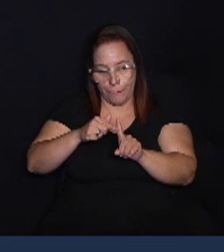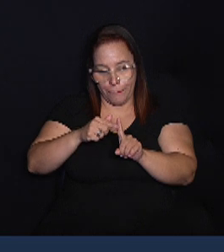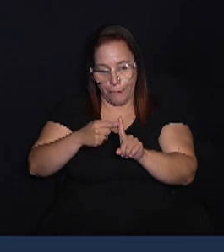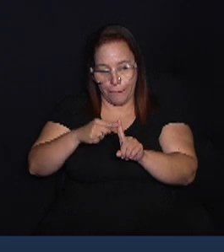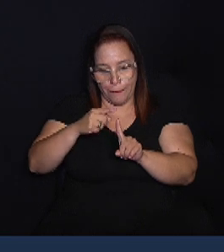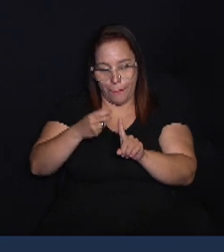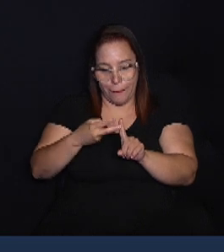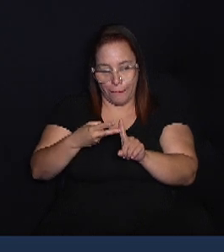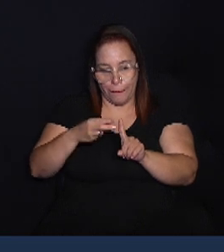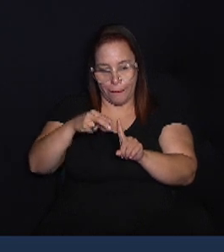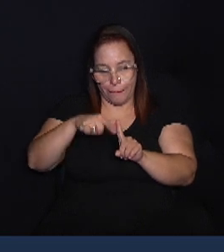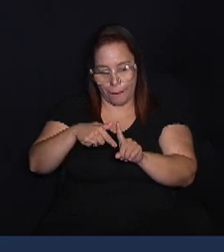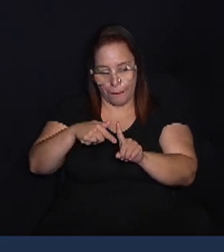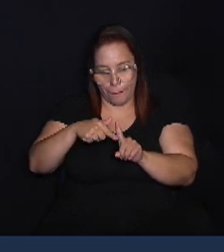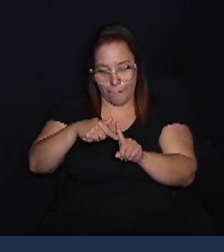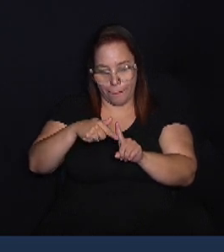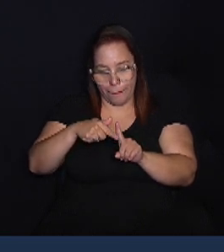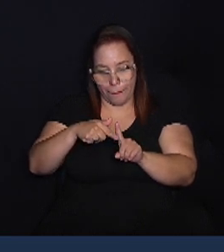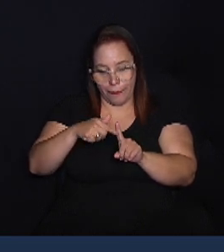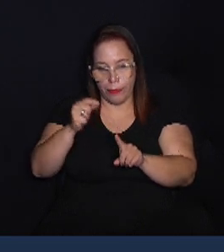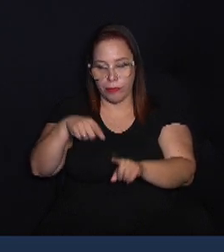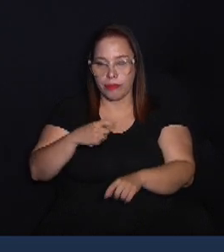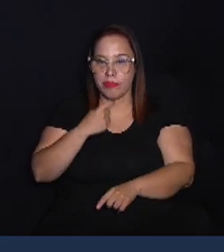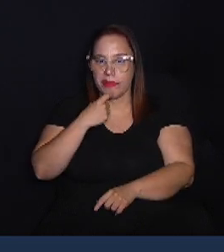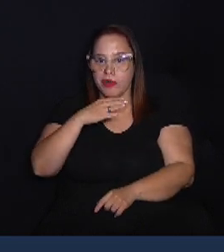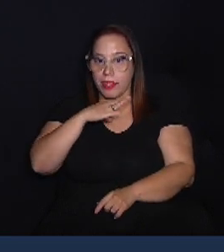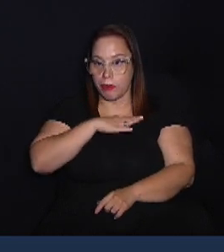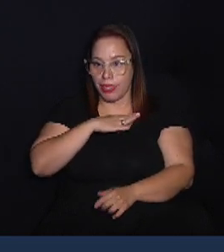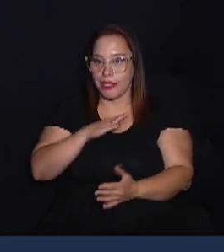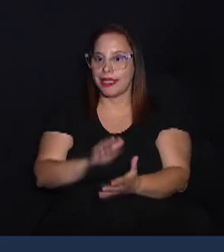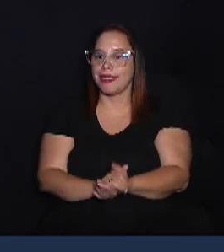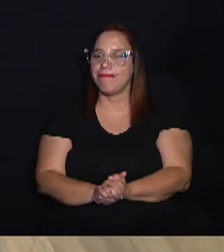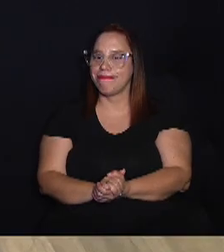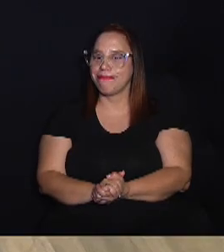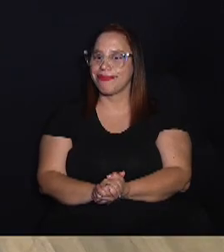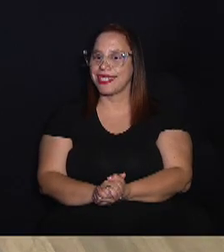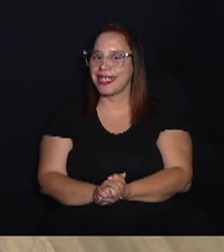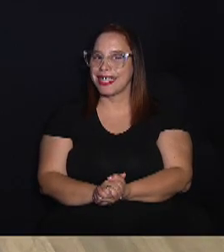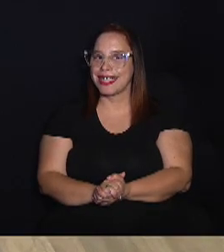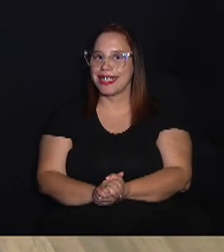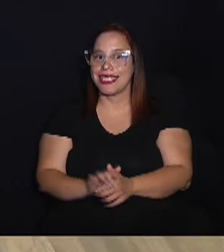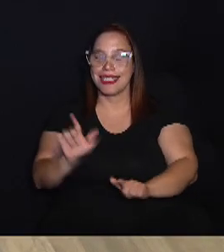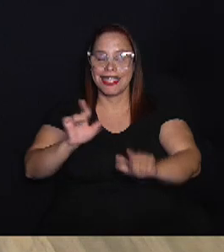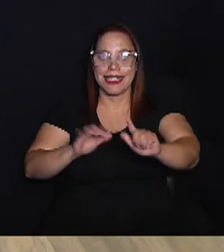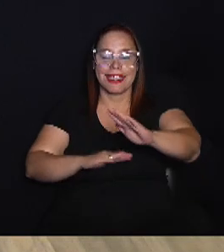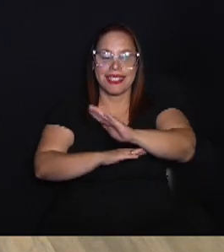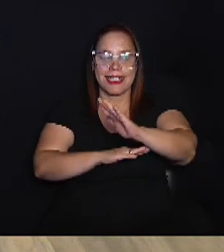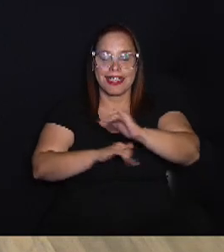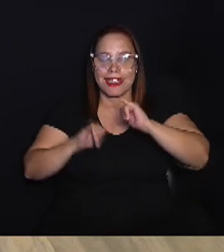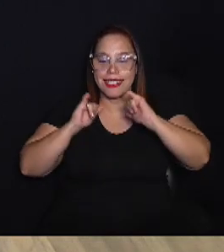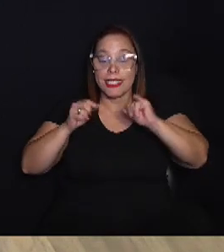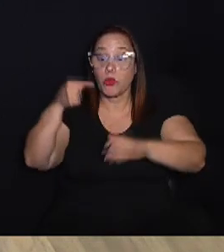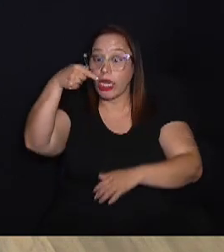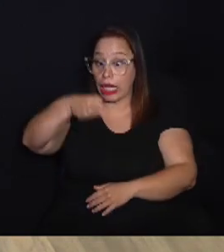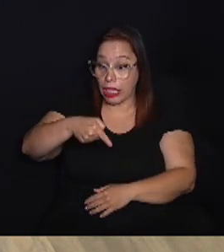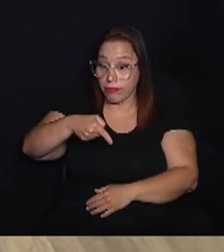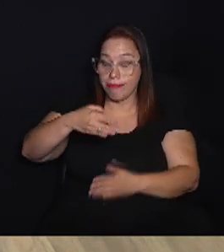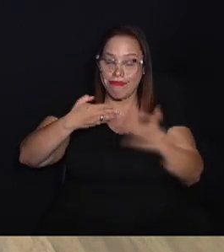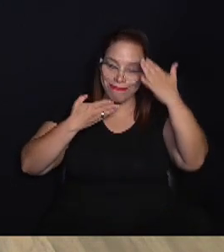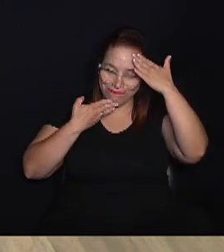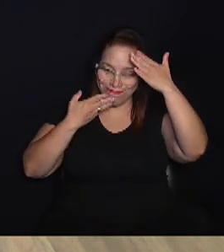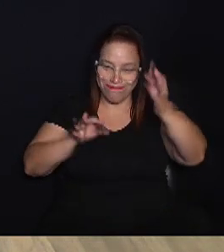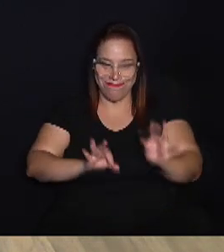então aos 27 graus aqui na cidade de Campinas. O Jornal Câmara Notícia fica por aqui.